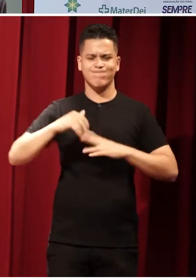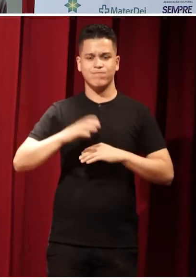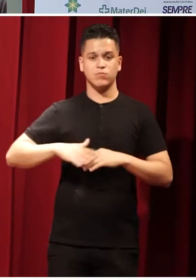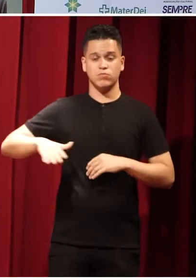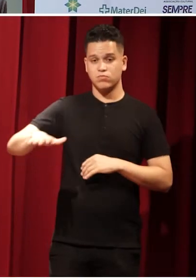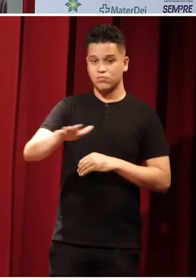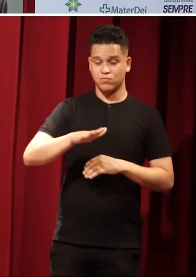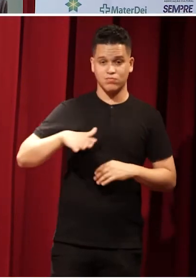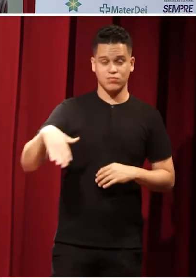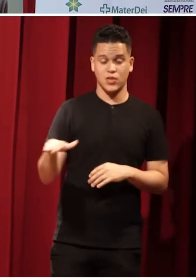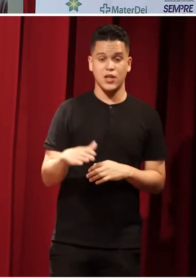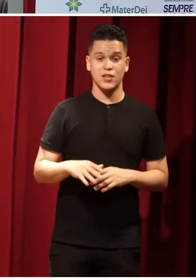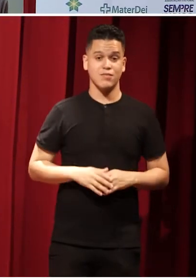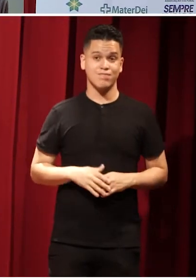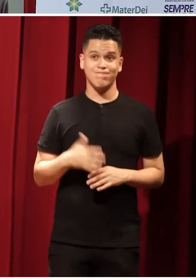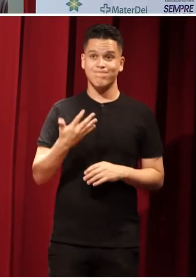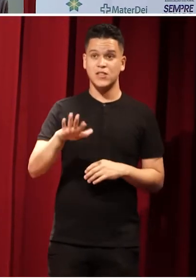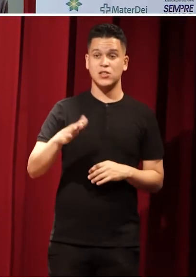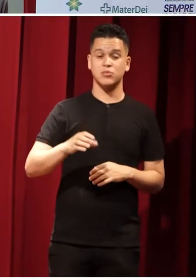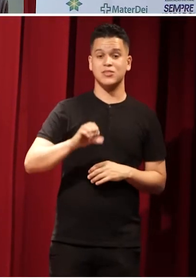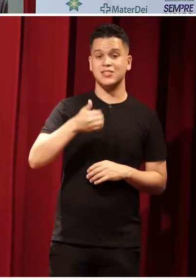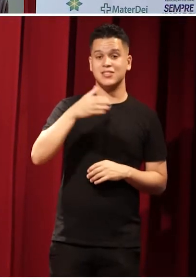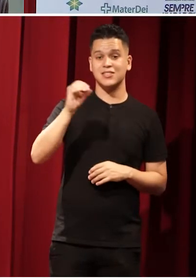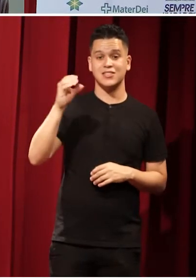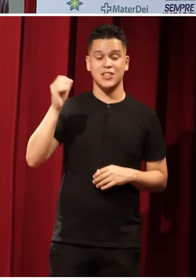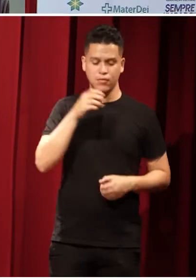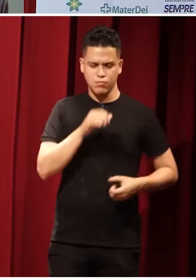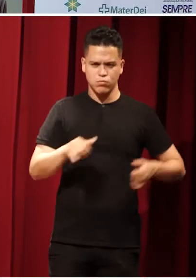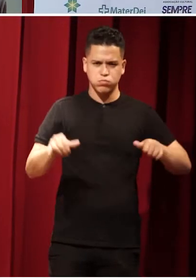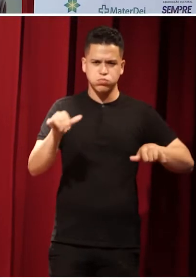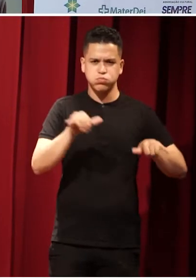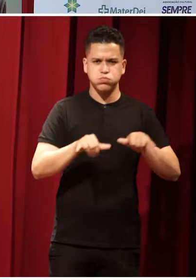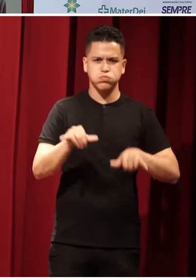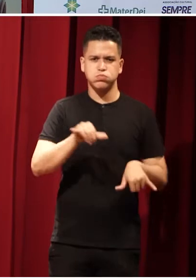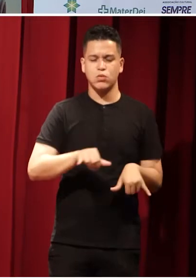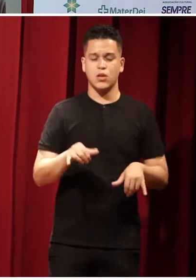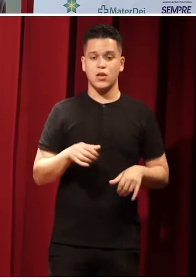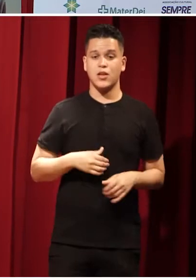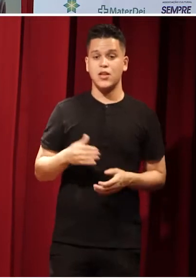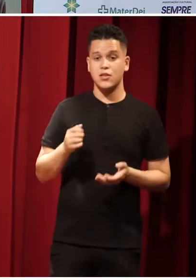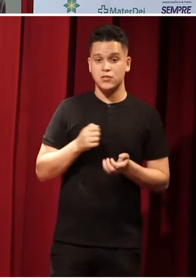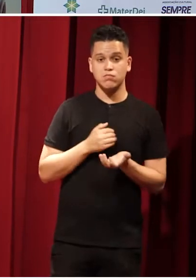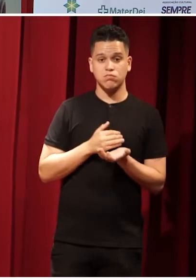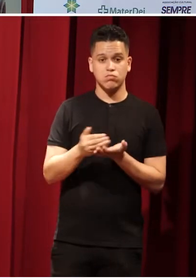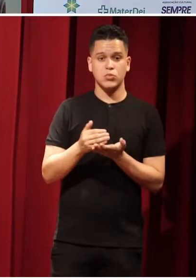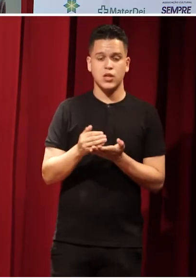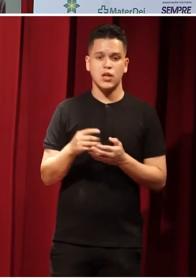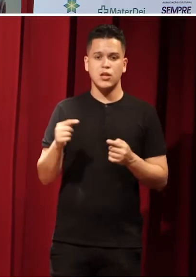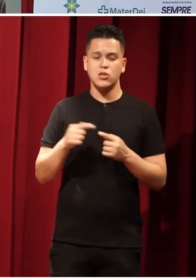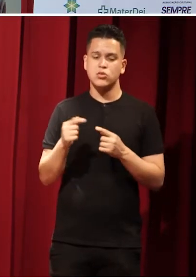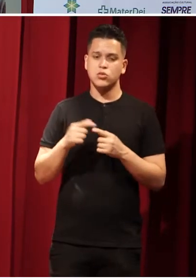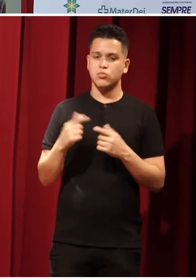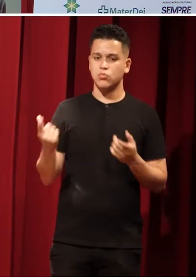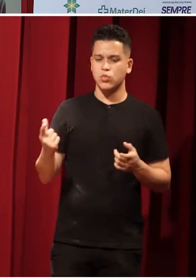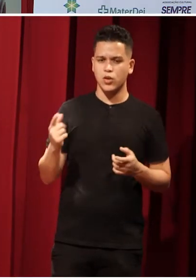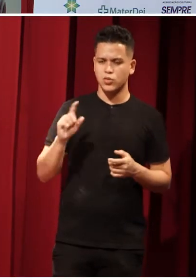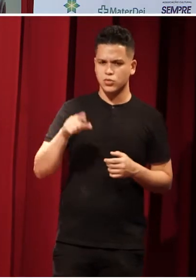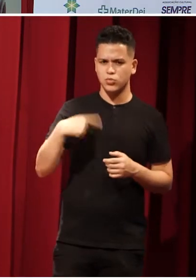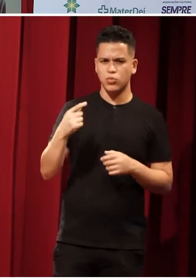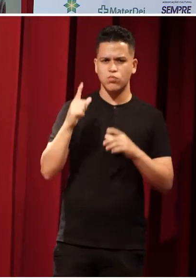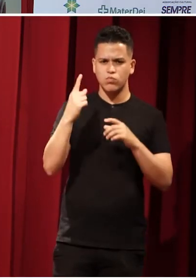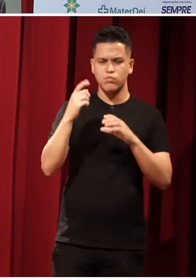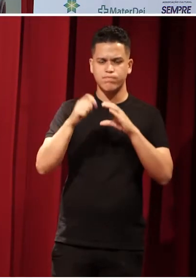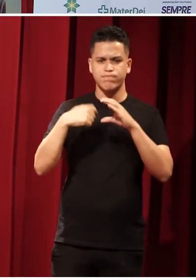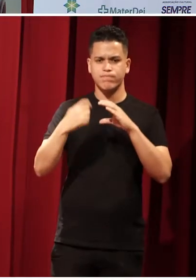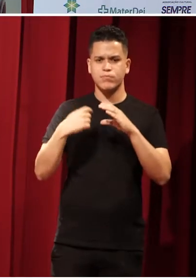por uma centena de cientistas da Amazônia, e que vão lançar um documento na